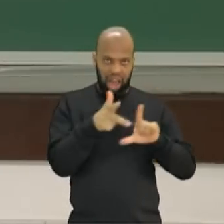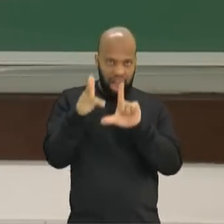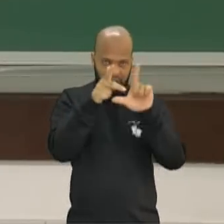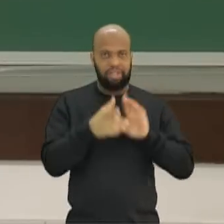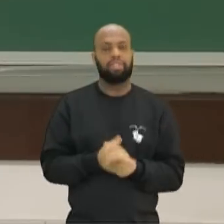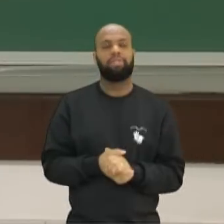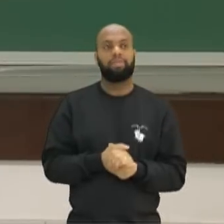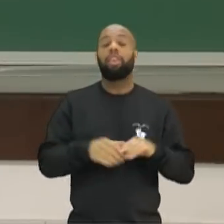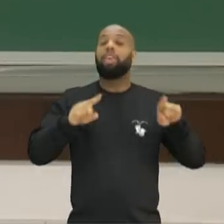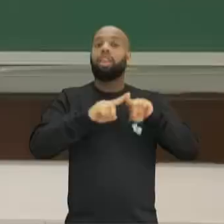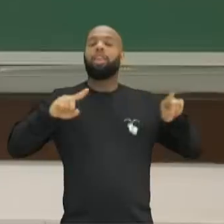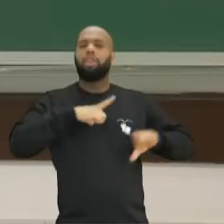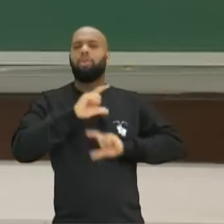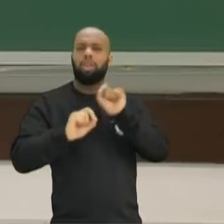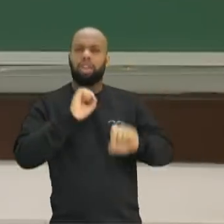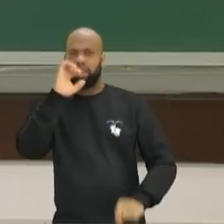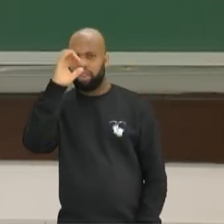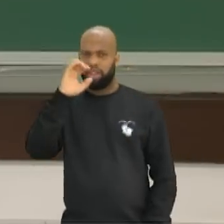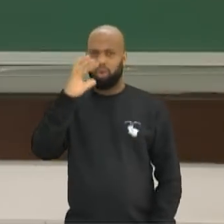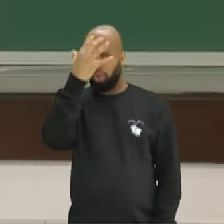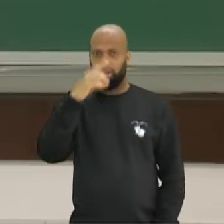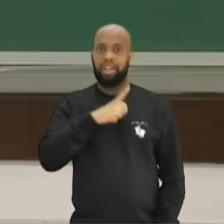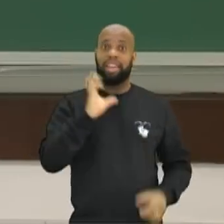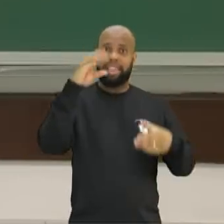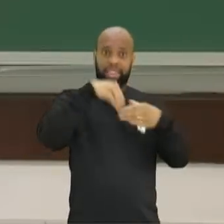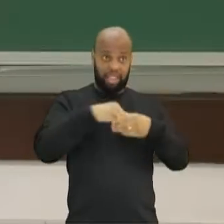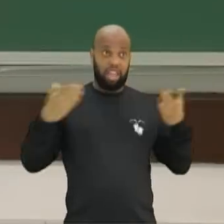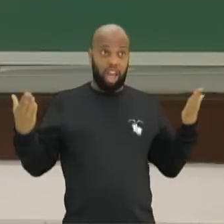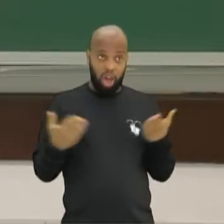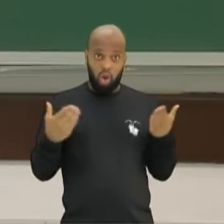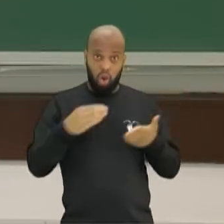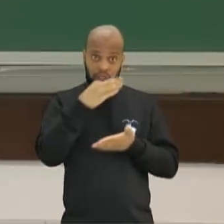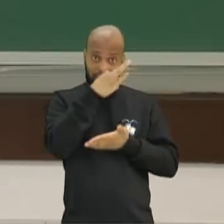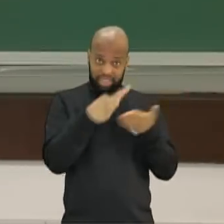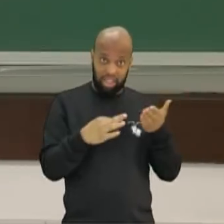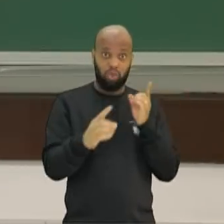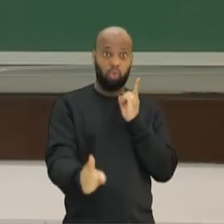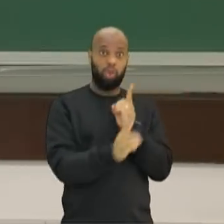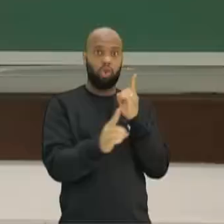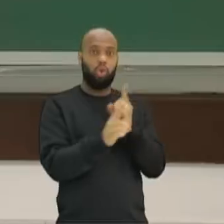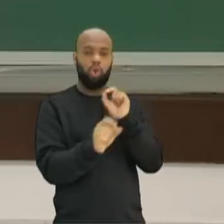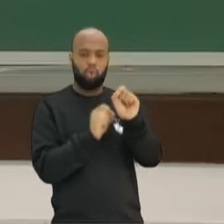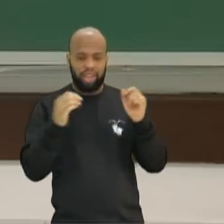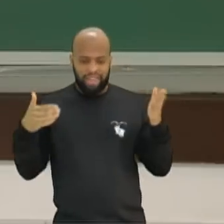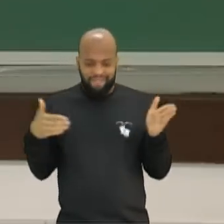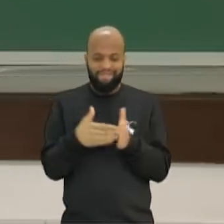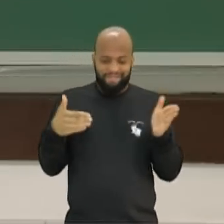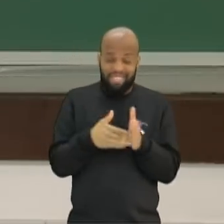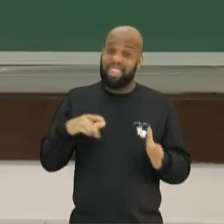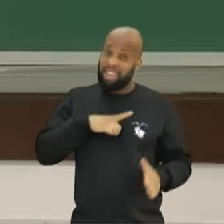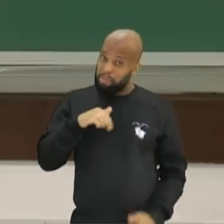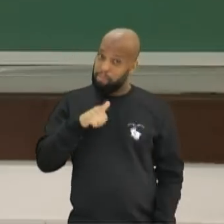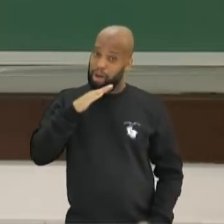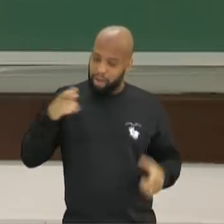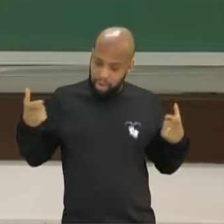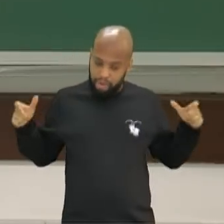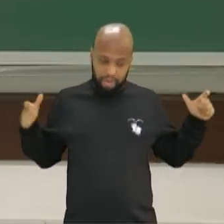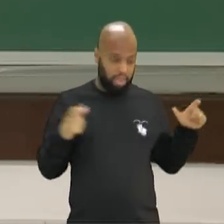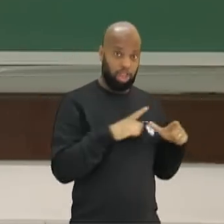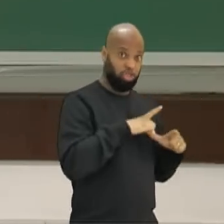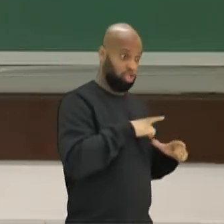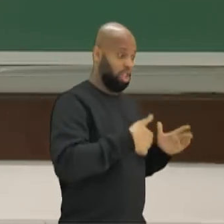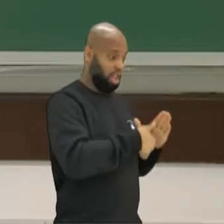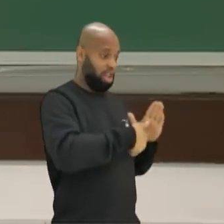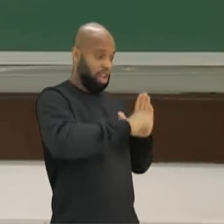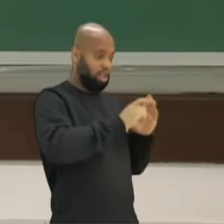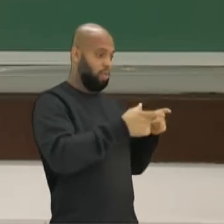informação. Só que, localize no texto uma restrição ainda maior. Lembra? Nós começamos a falar